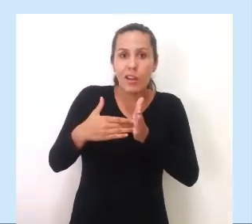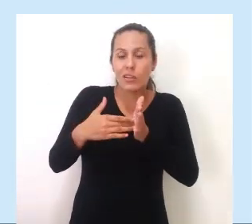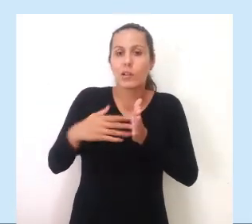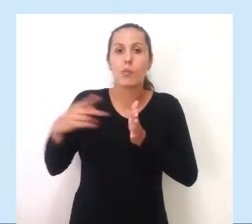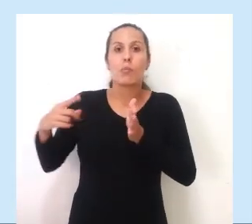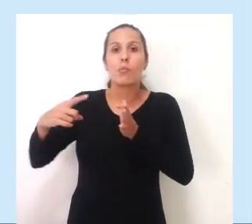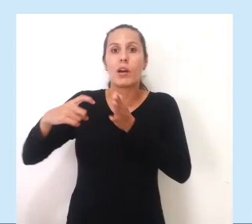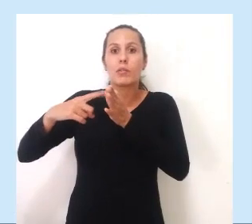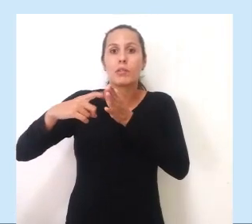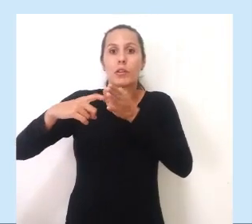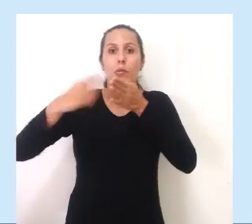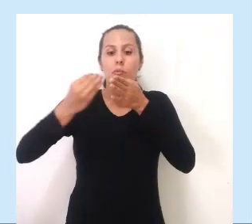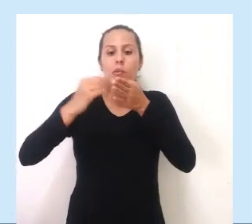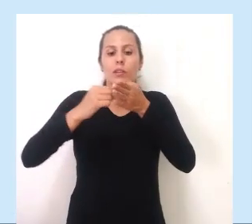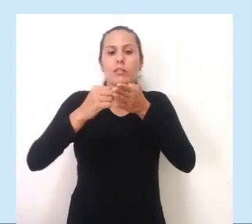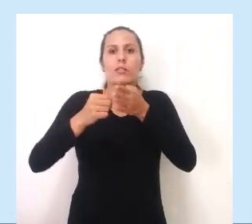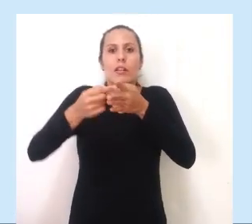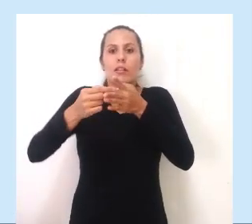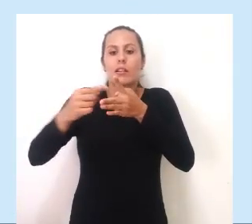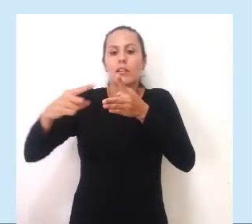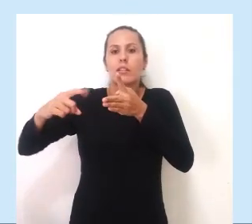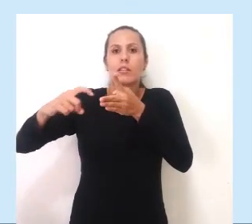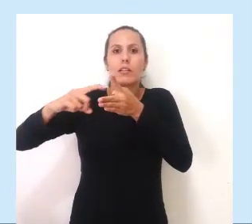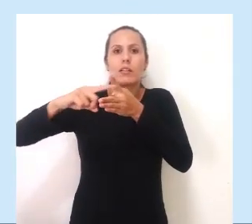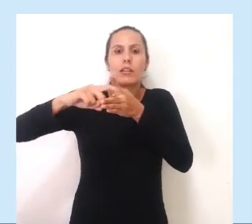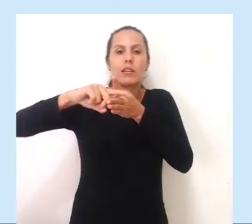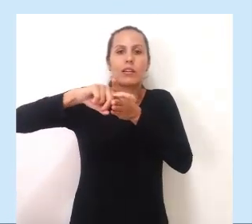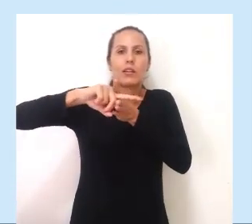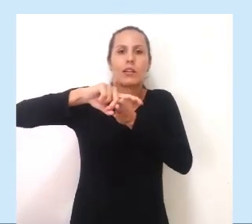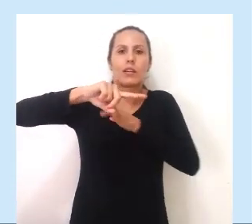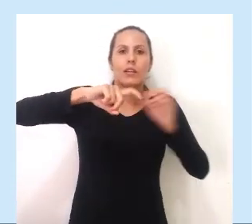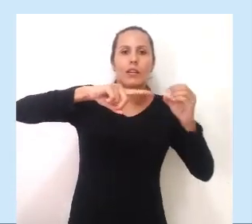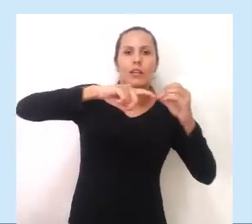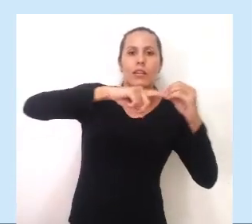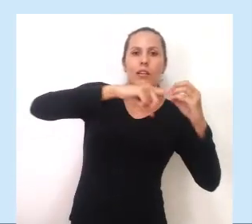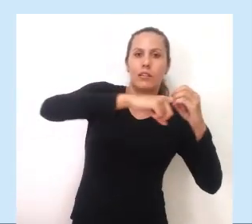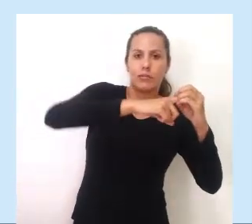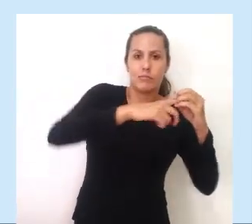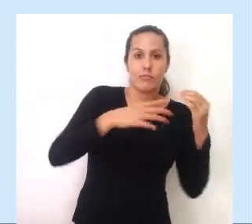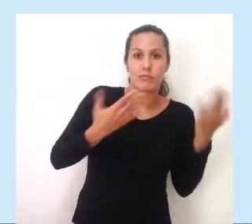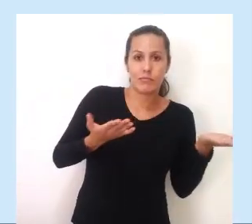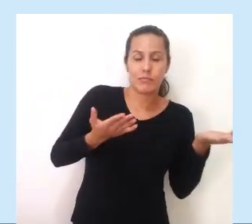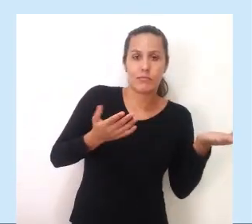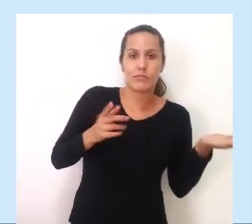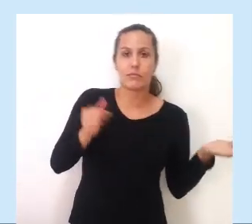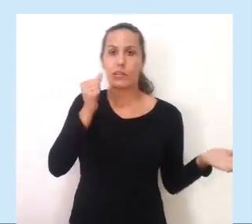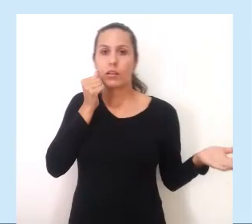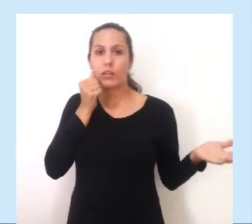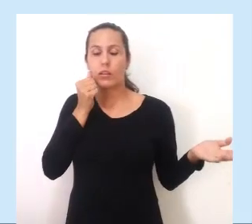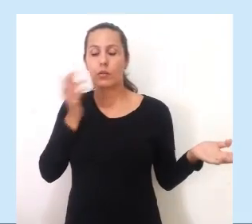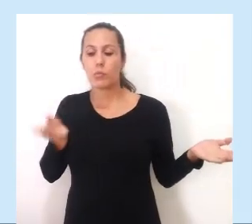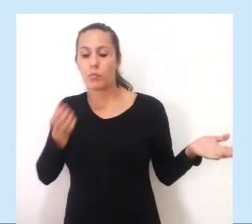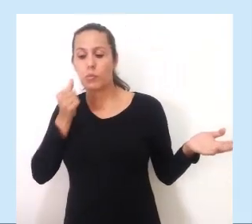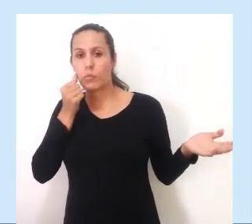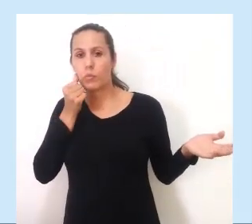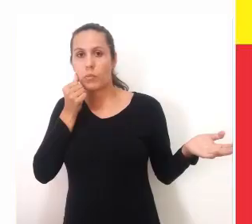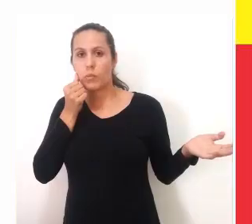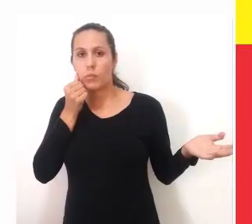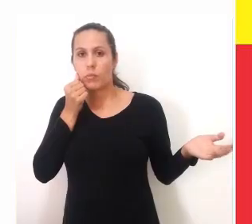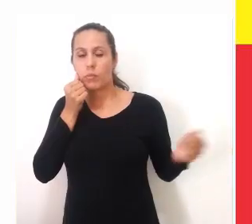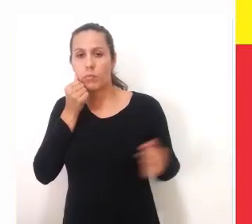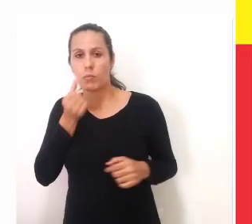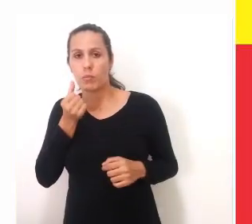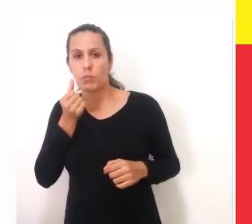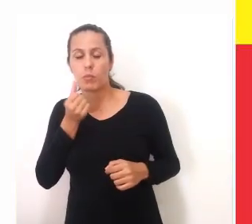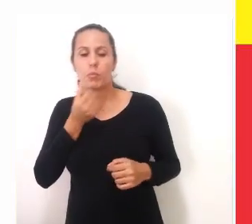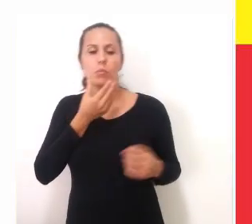Um cortezinho pequenininho e aí não vai ser uma barreira, porque os espermatozoides irão vazar. E